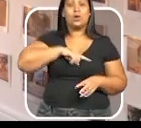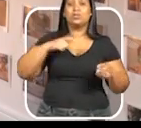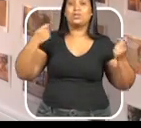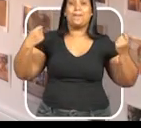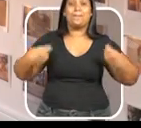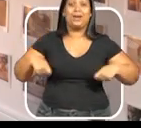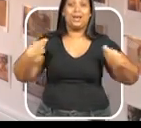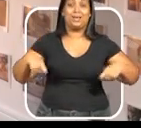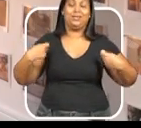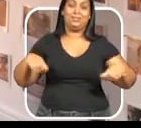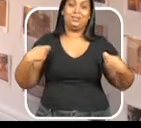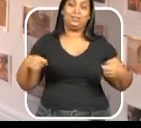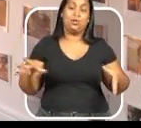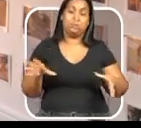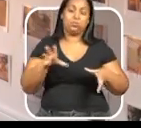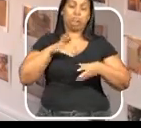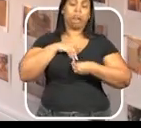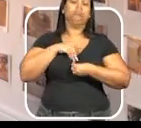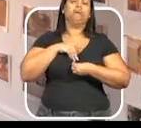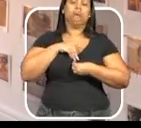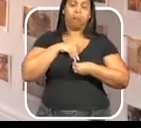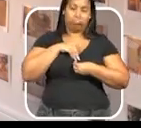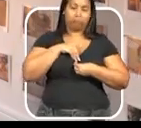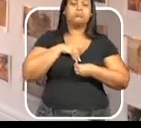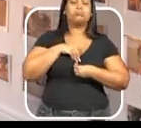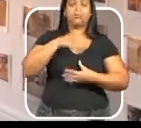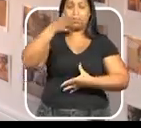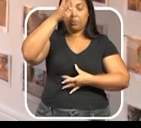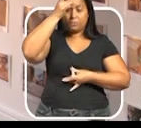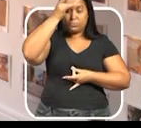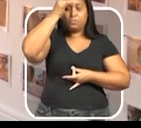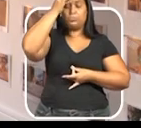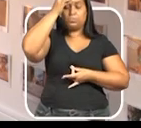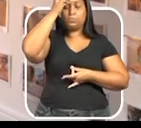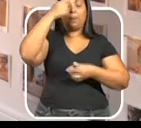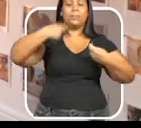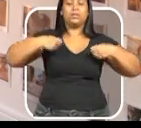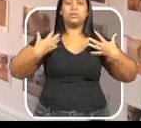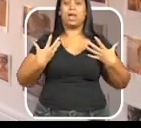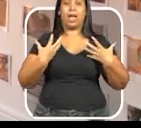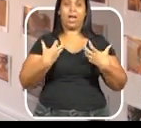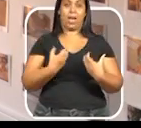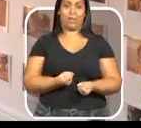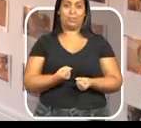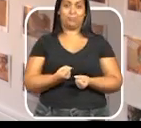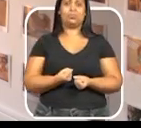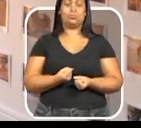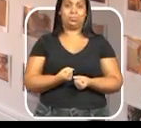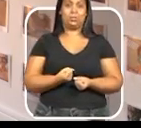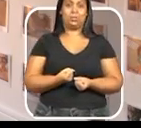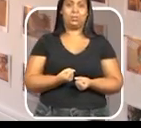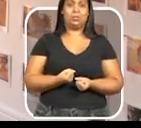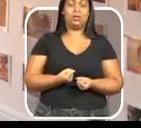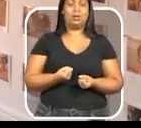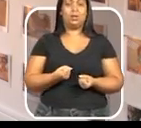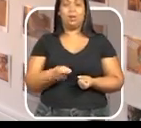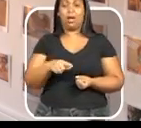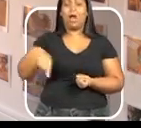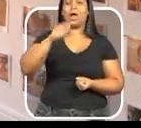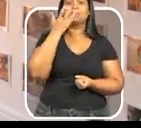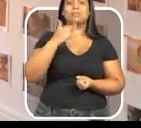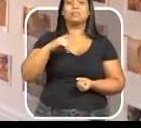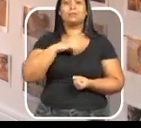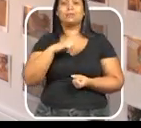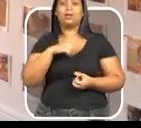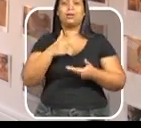precisa internalizar isso, assim, né? A gente precisa assumir esse papel ativo que as crianças